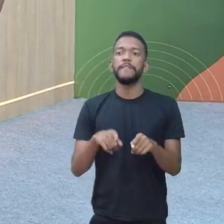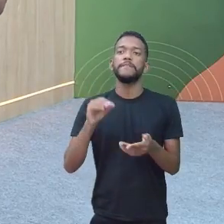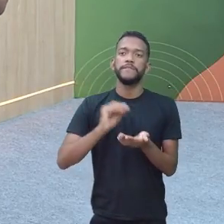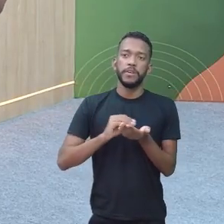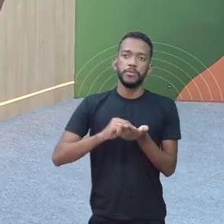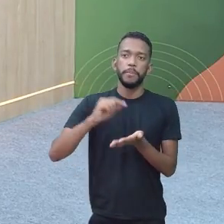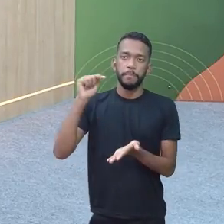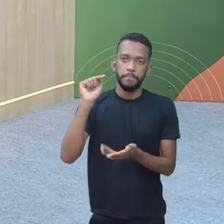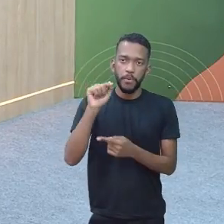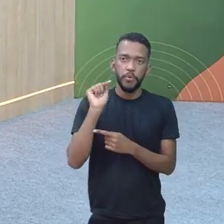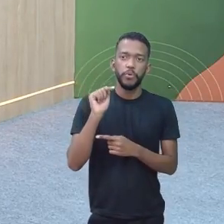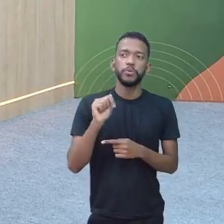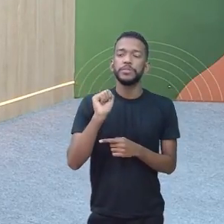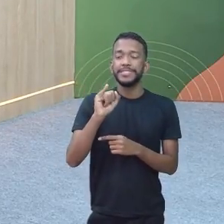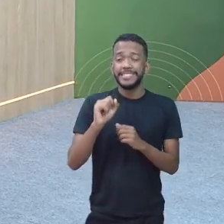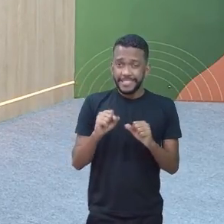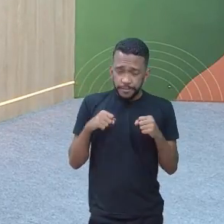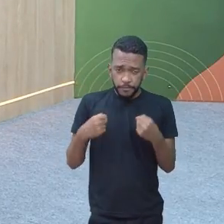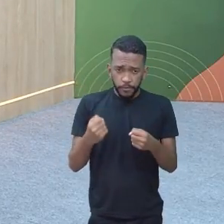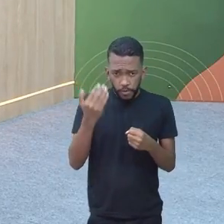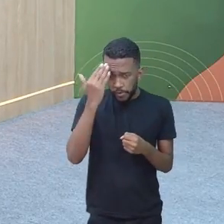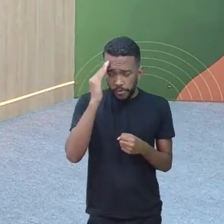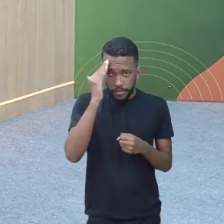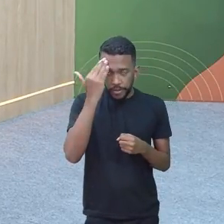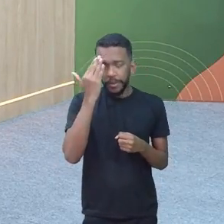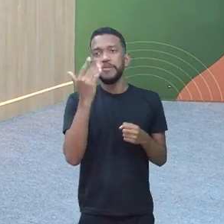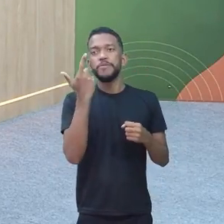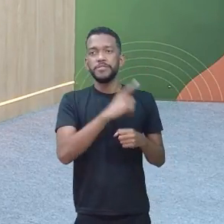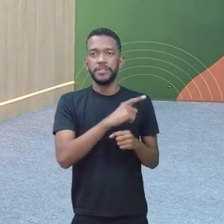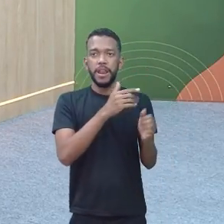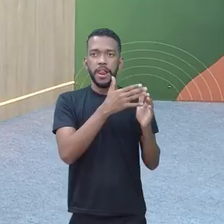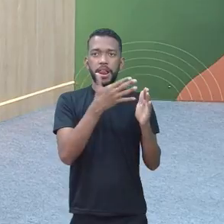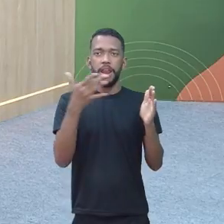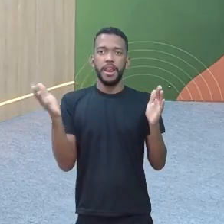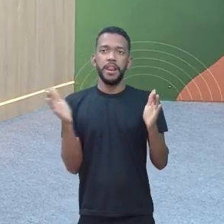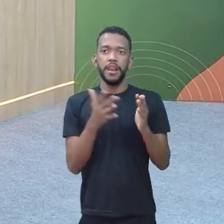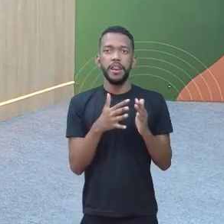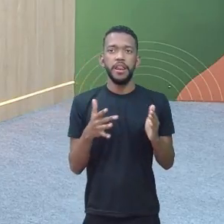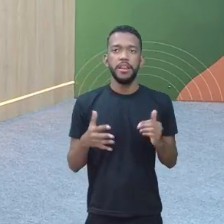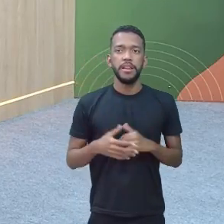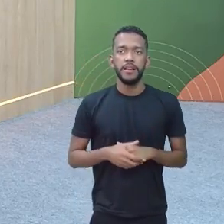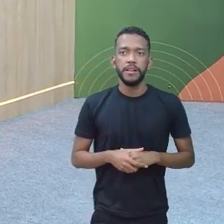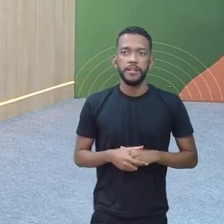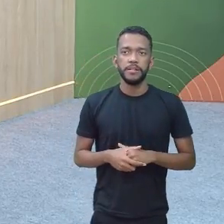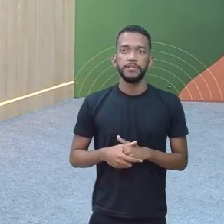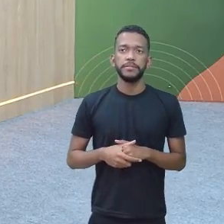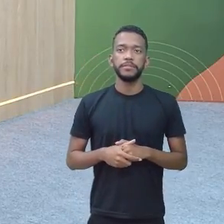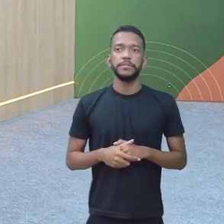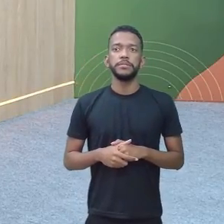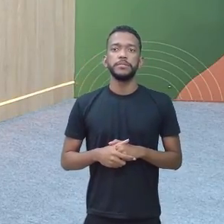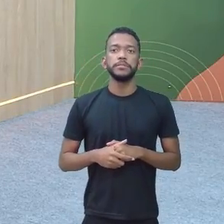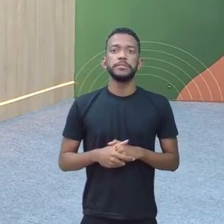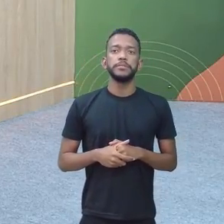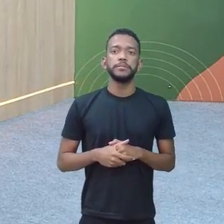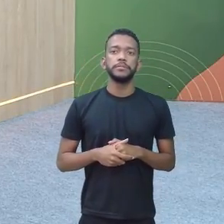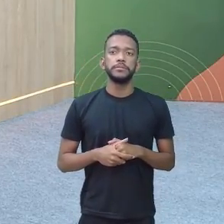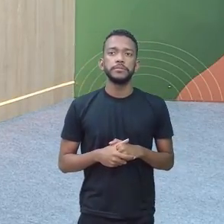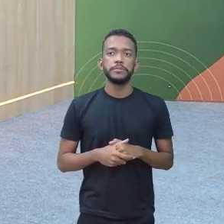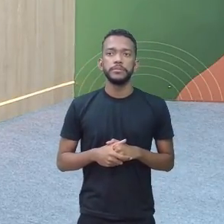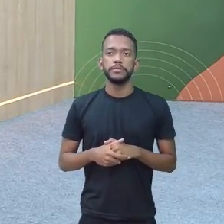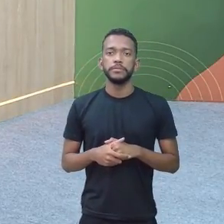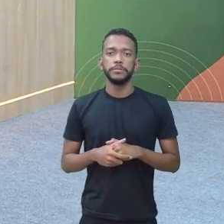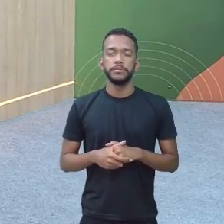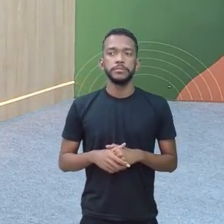ponto. E, fazendo um esforço, você até consegue entender o que é que a pessoa está querendo dizer. Mas é bem complicado, né? E